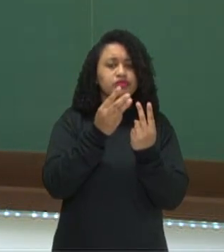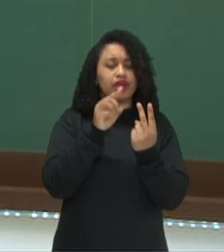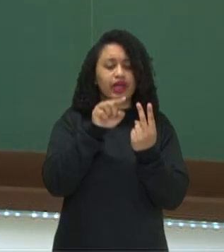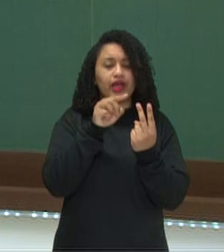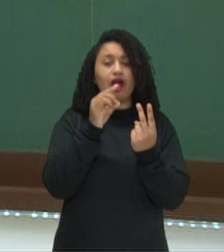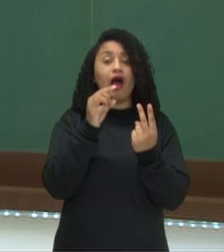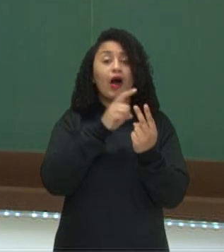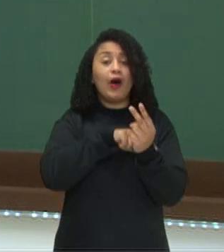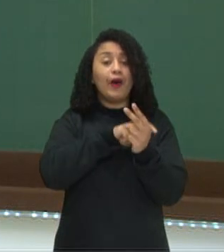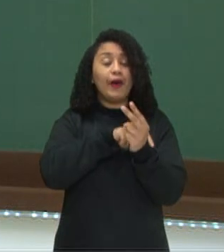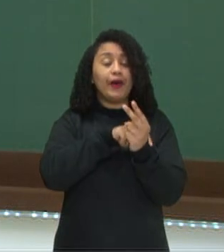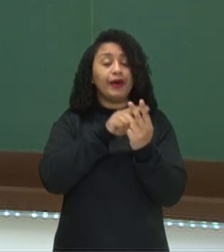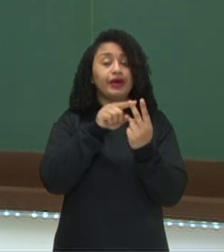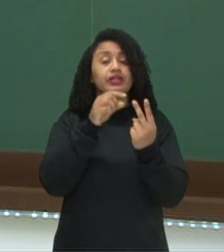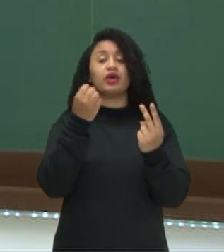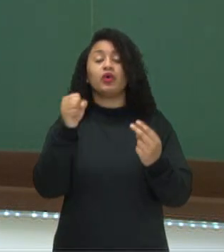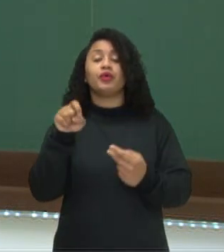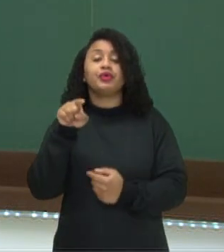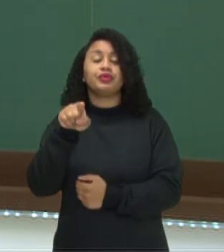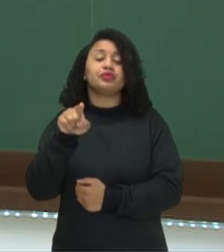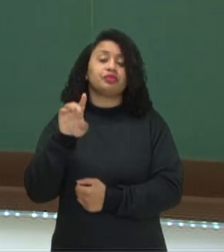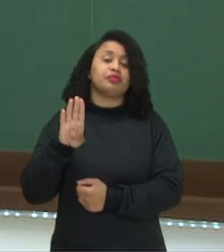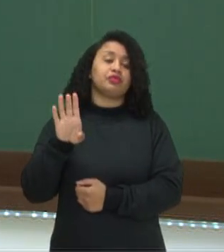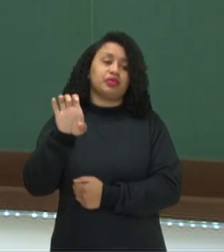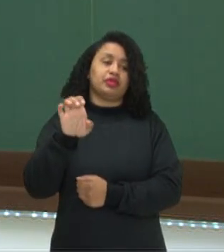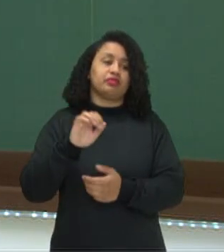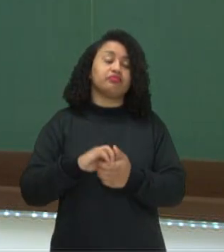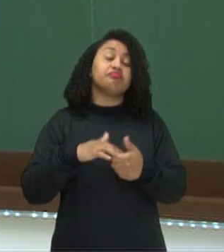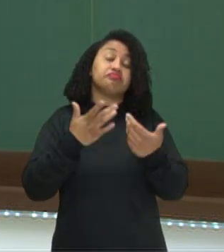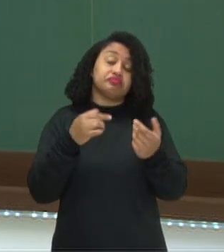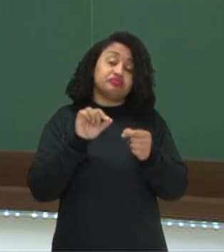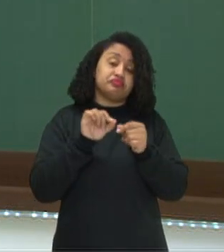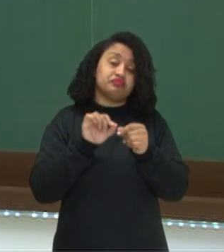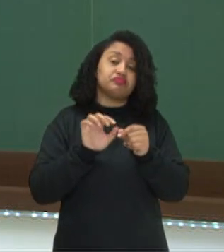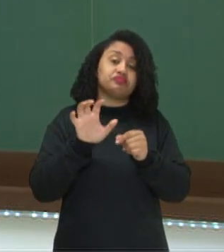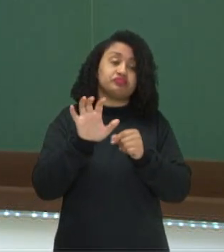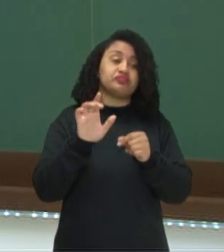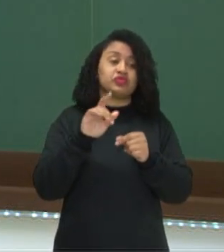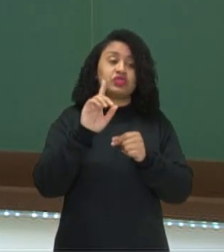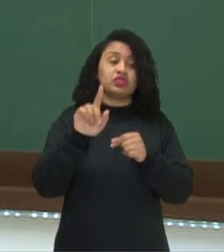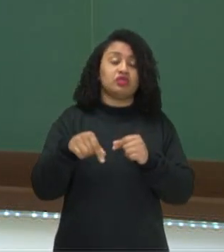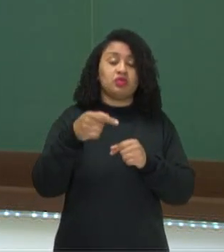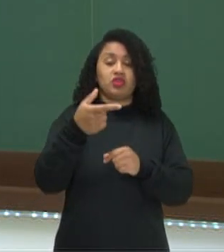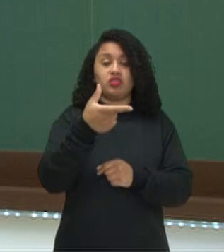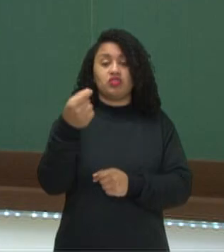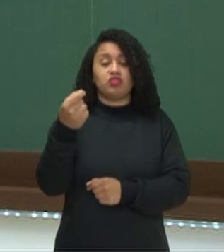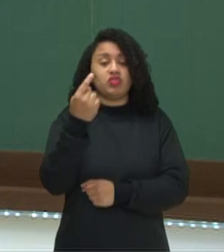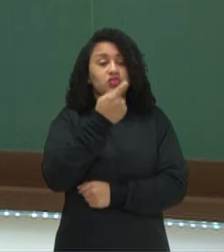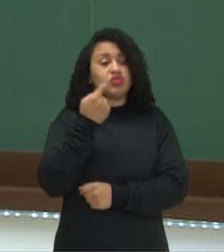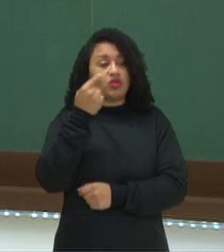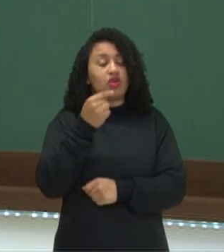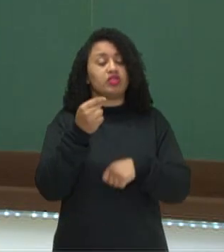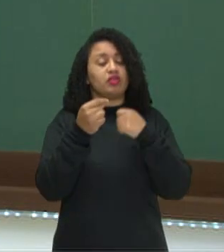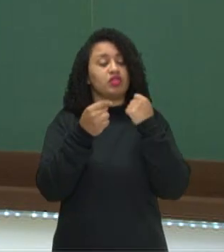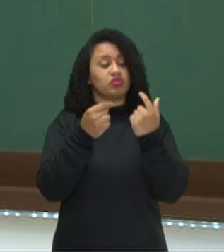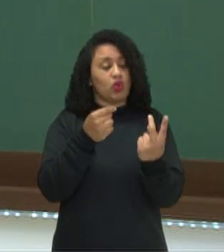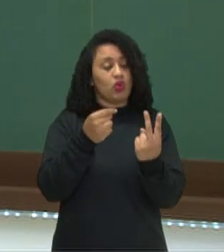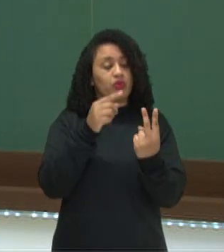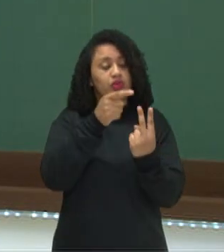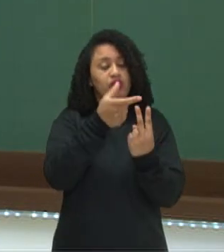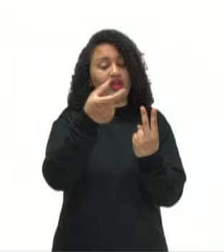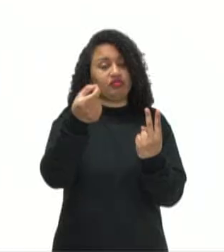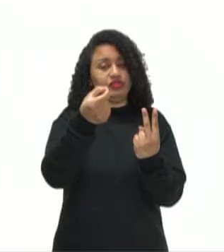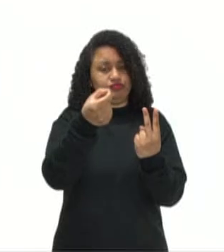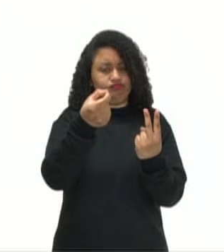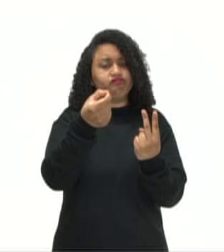elevado ao cubo, deu 8.000 bactérias. Então, seguindo essa lógica, após 20 horas, 2 elevado na